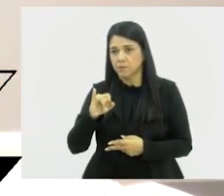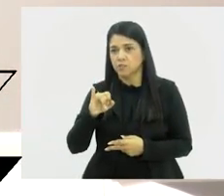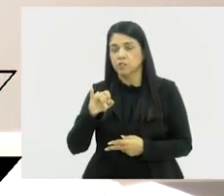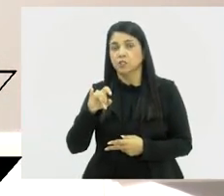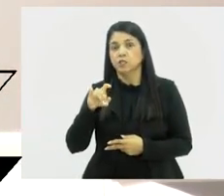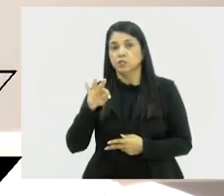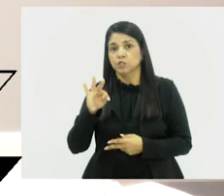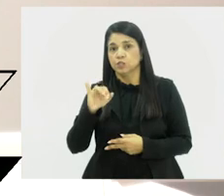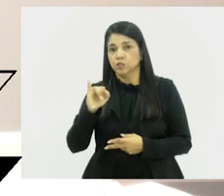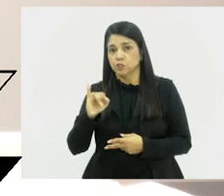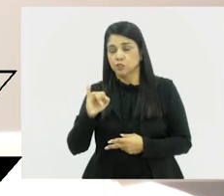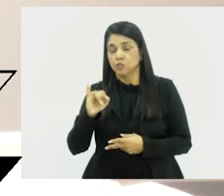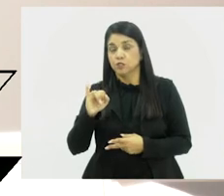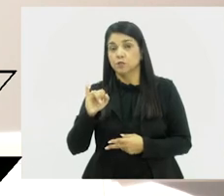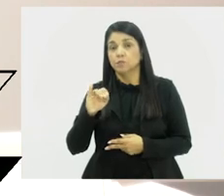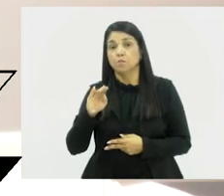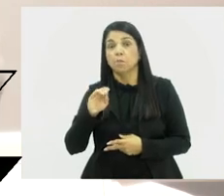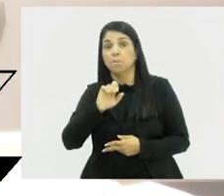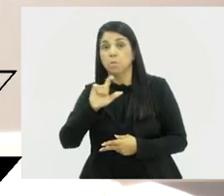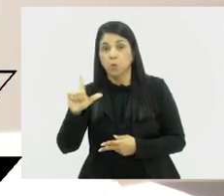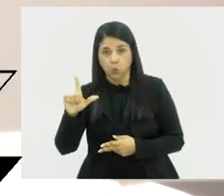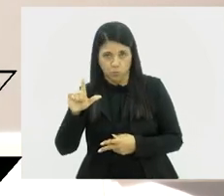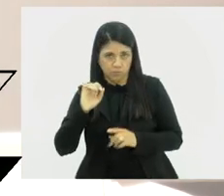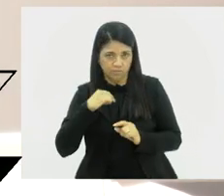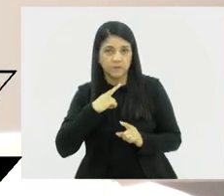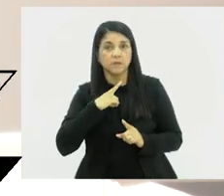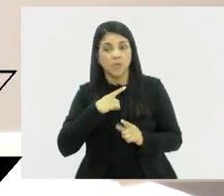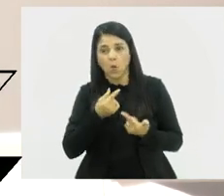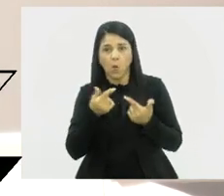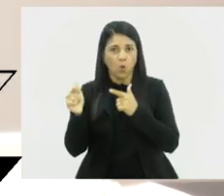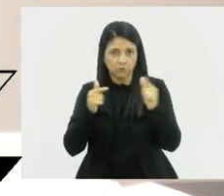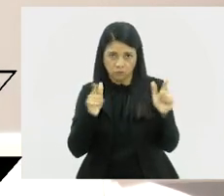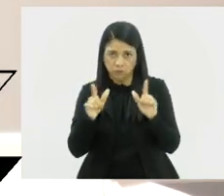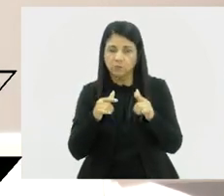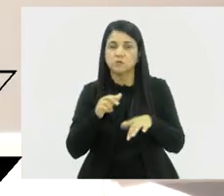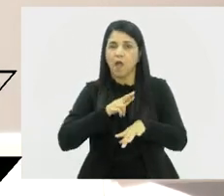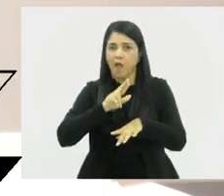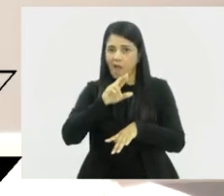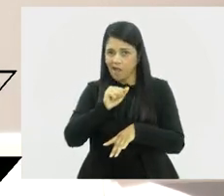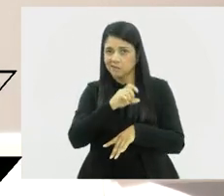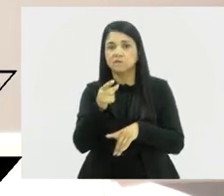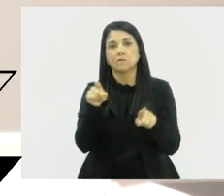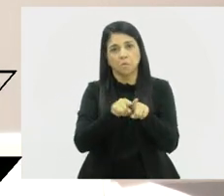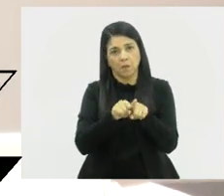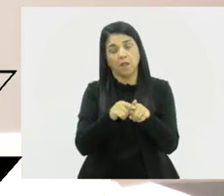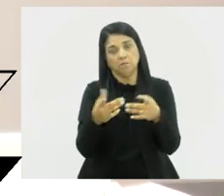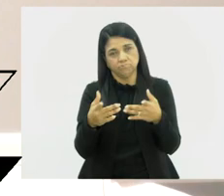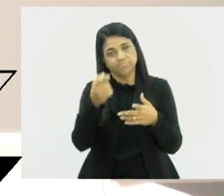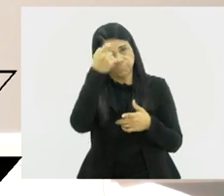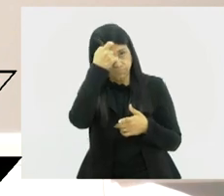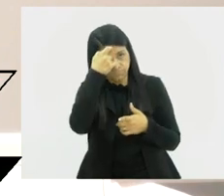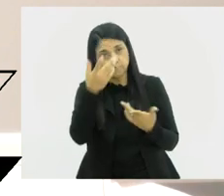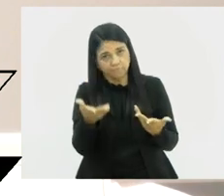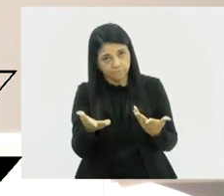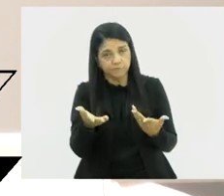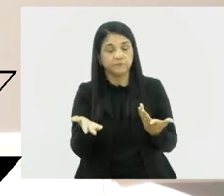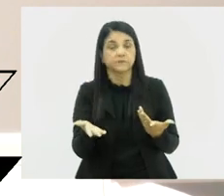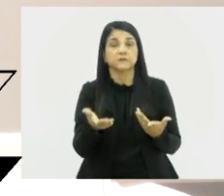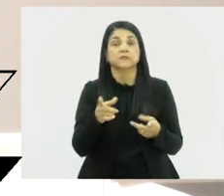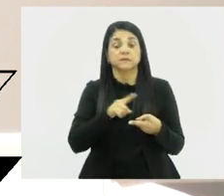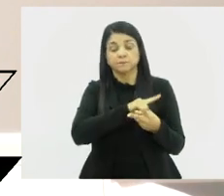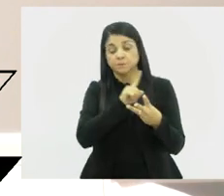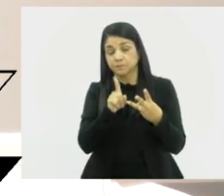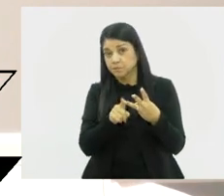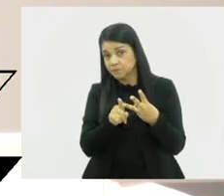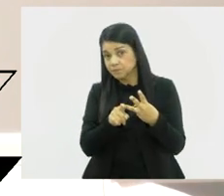a lei também abre essa possibilidade. Também é consenso. E tem uma outra questão que as pessoas